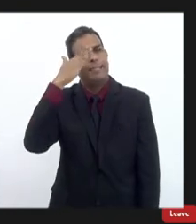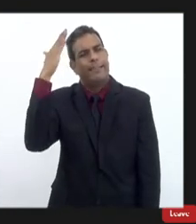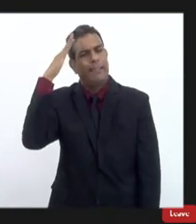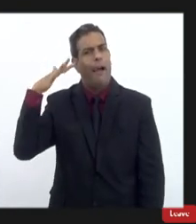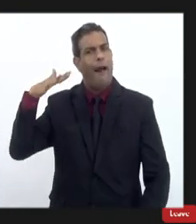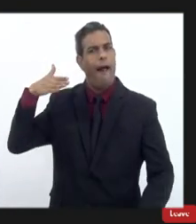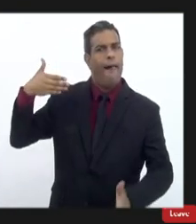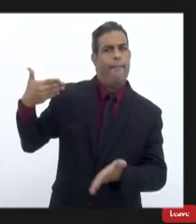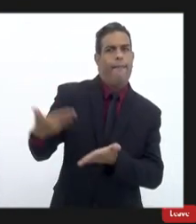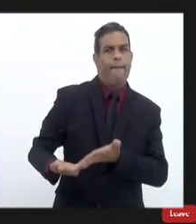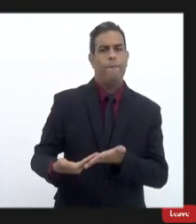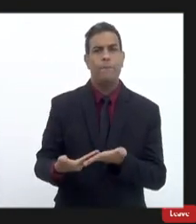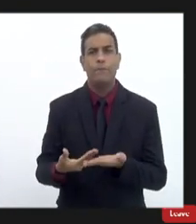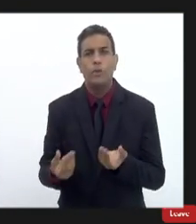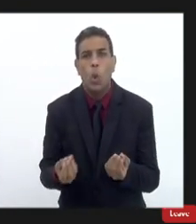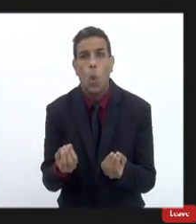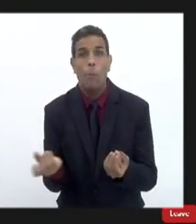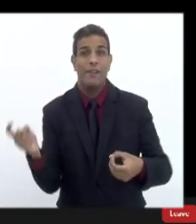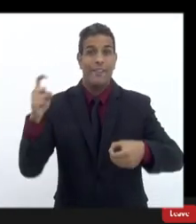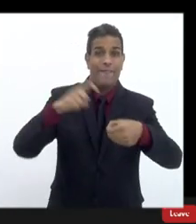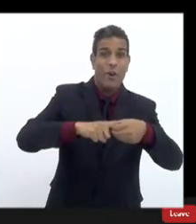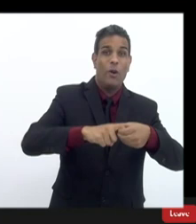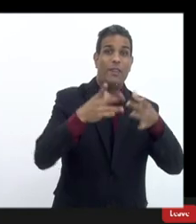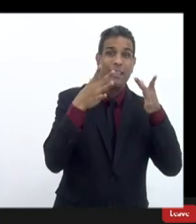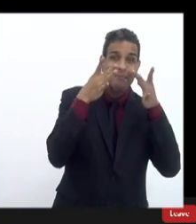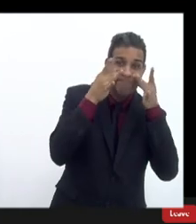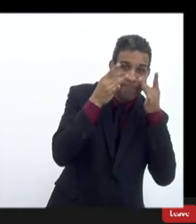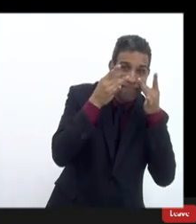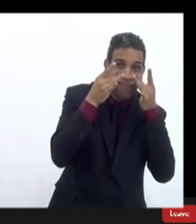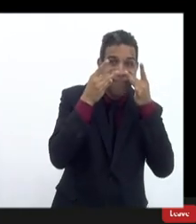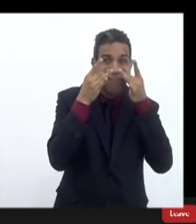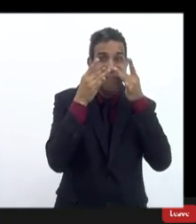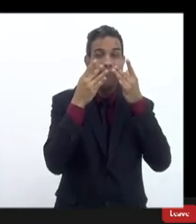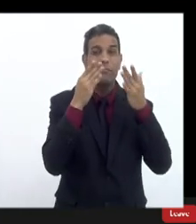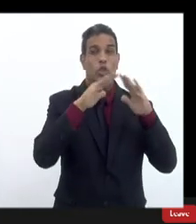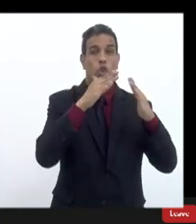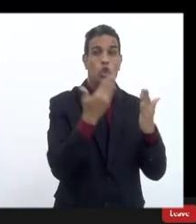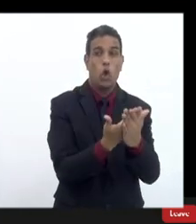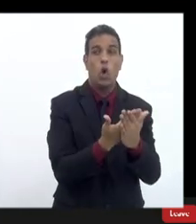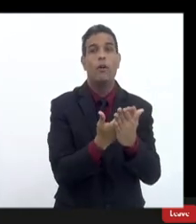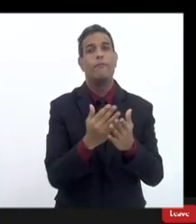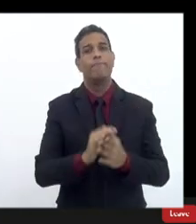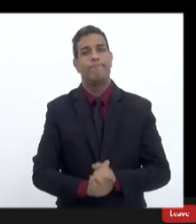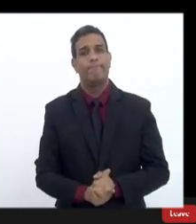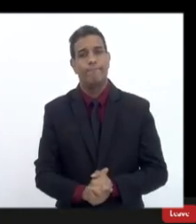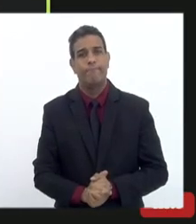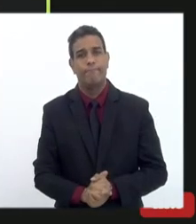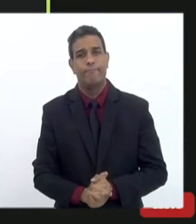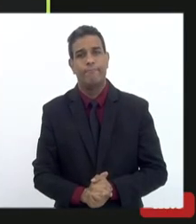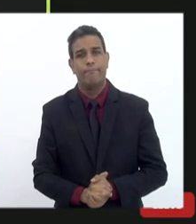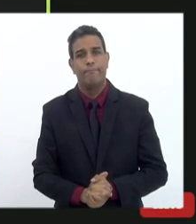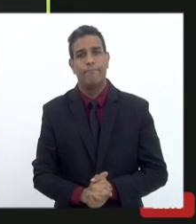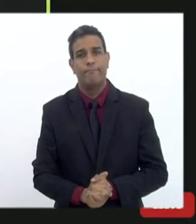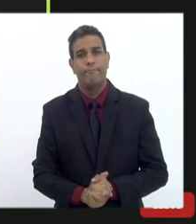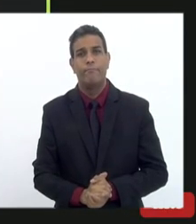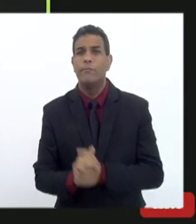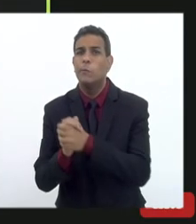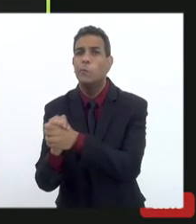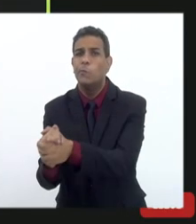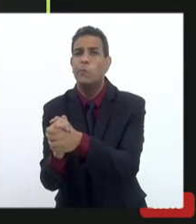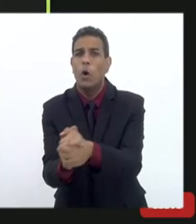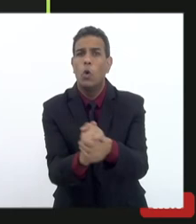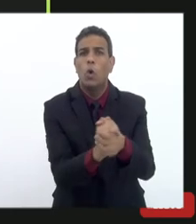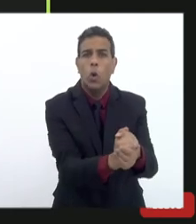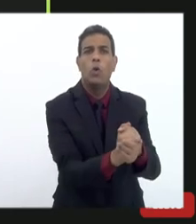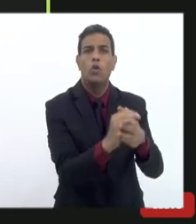tempo, em relação ao retorno presencial às escolas, né? Queria saudar aqui a Comissão